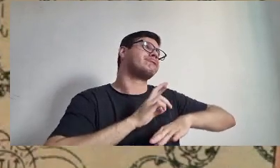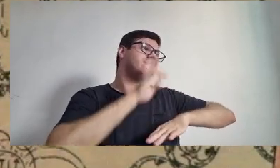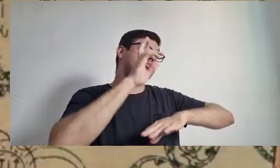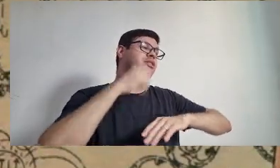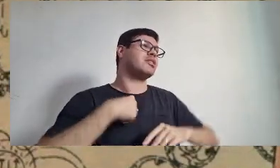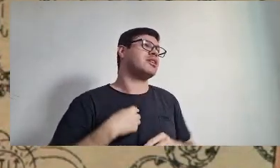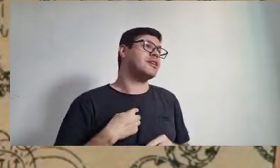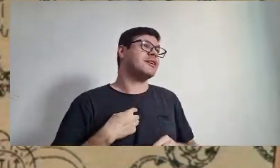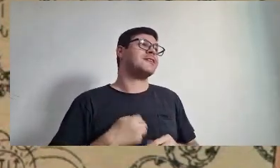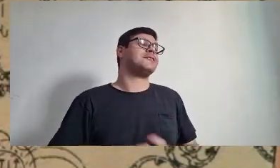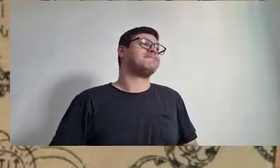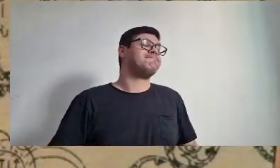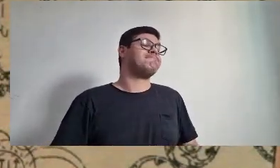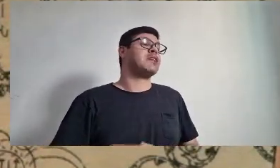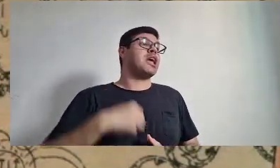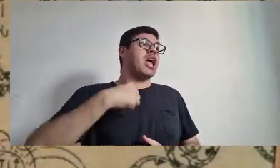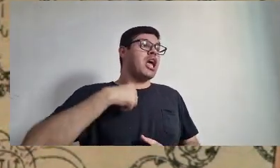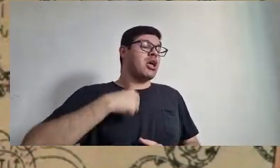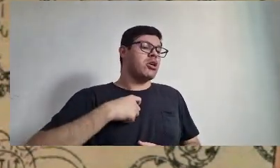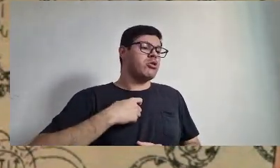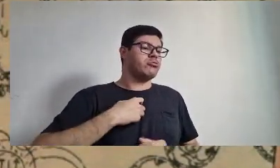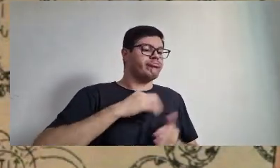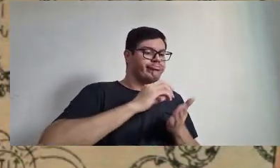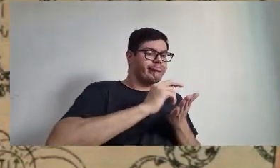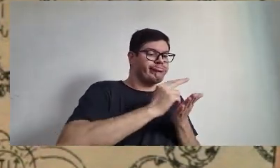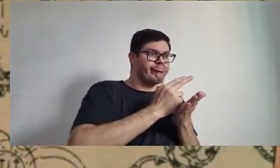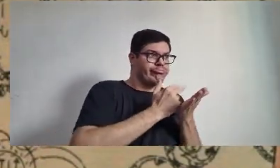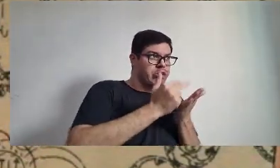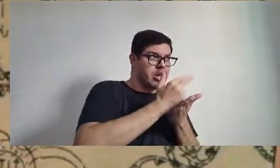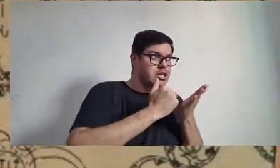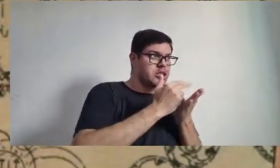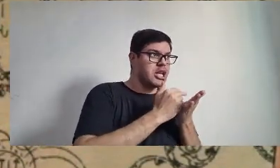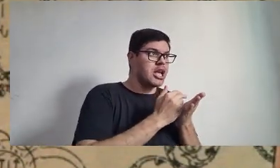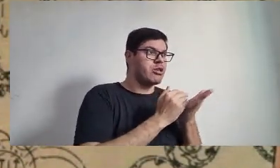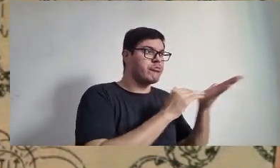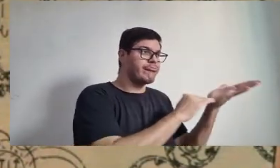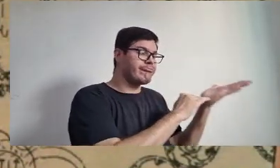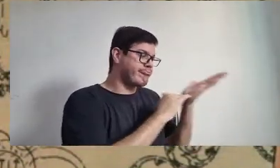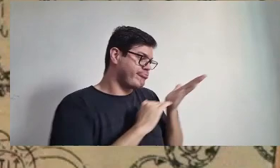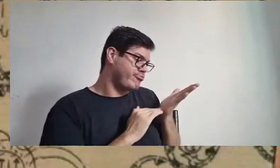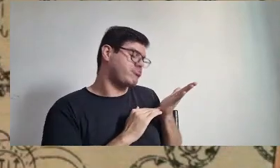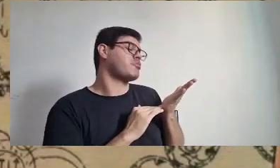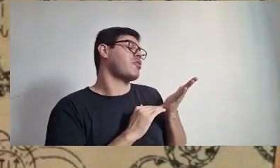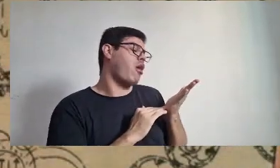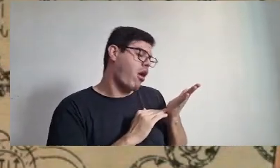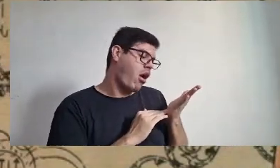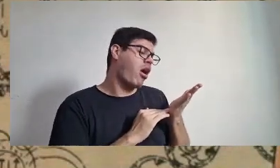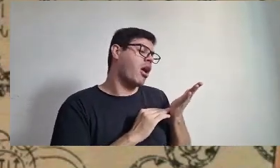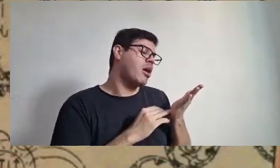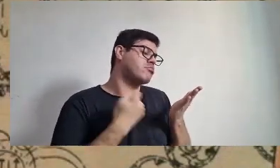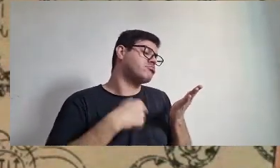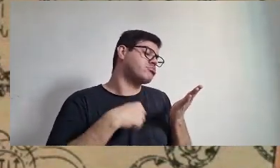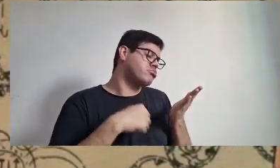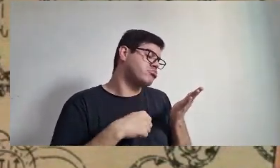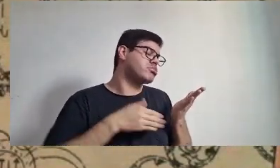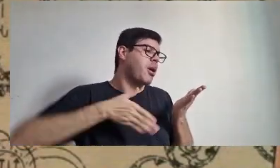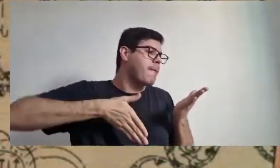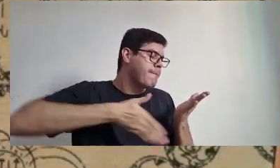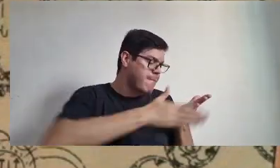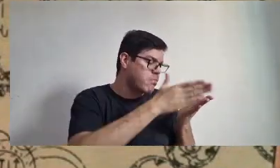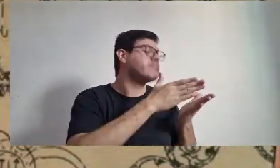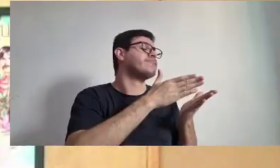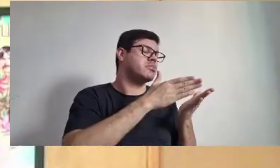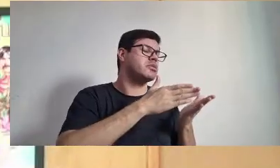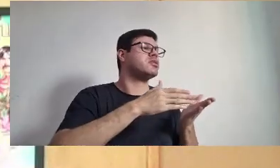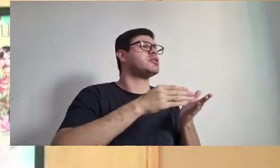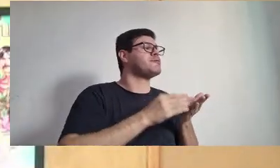o desenho aqui, e depois eu pegava aqui e vinha outro. Ele não tinha uma passagem por baixo só assim? Cada um fazia uma?